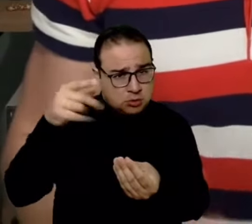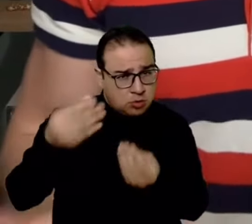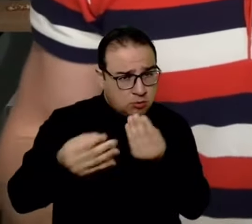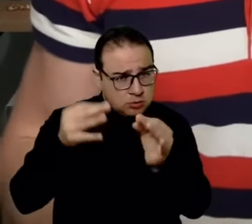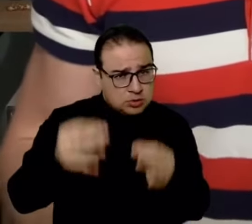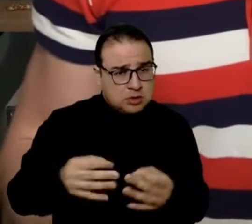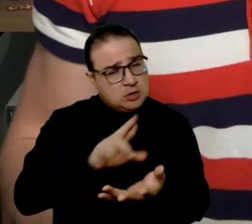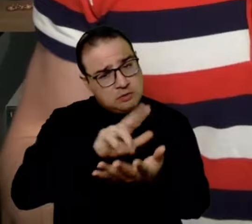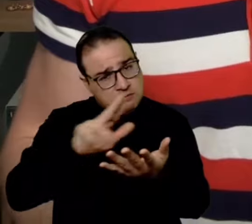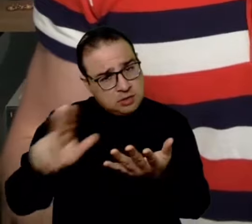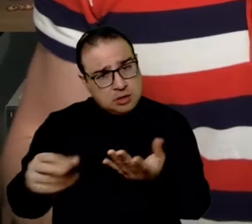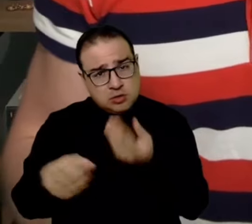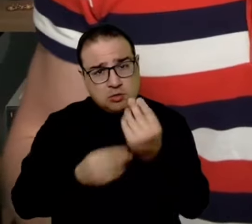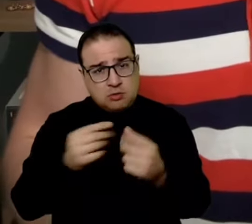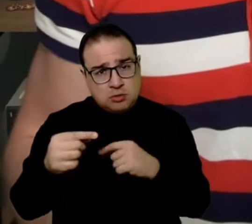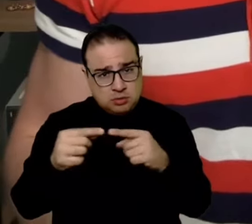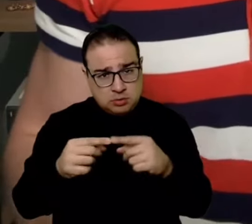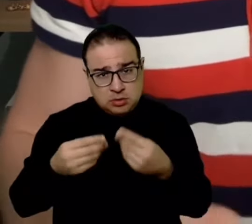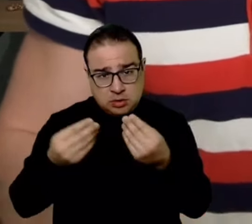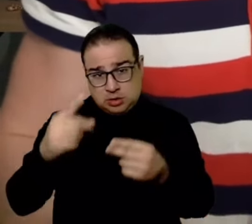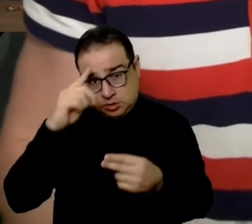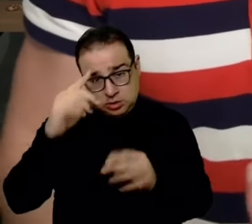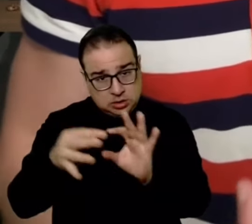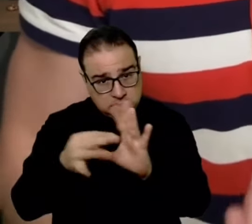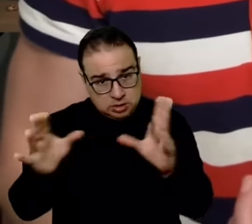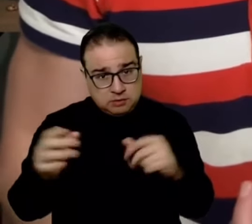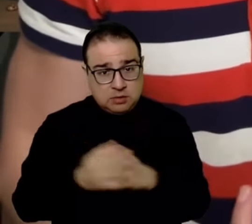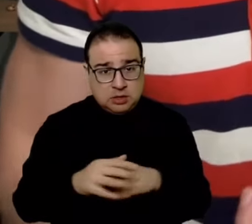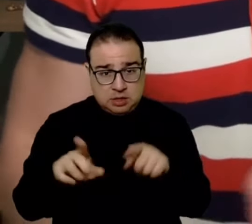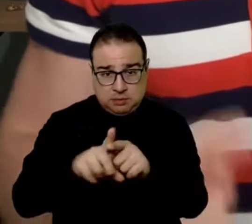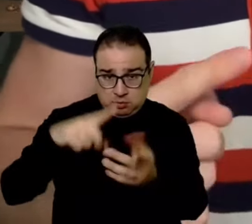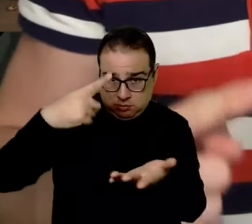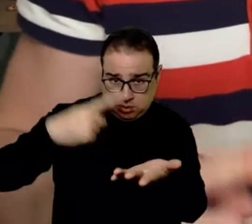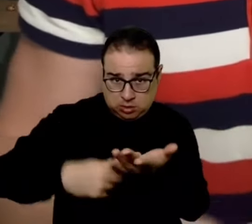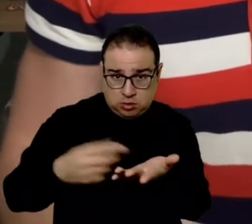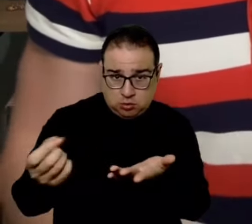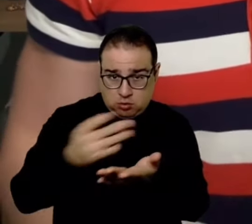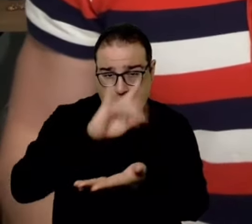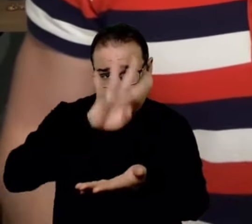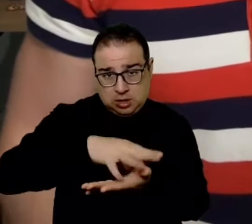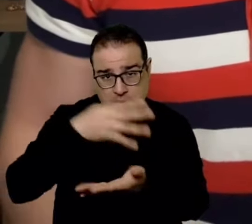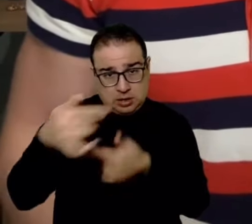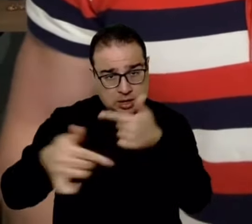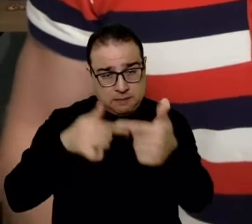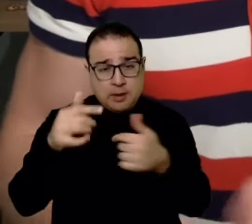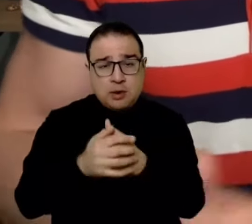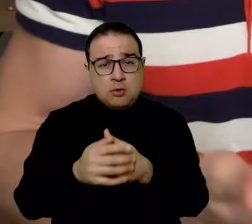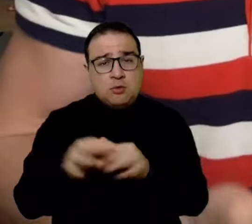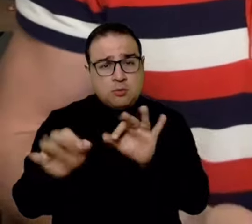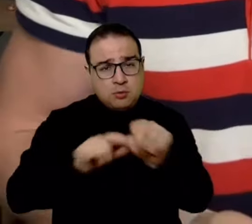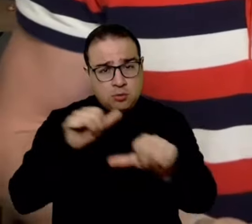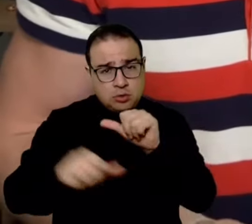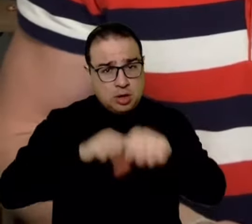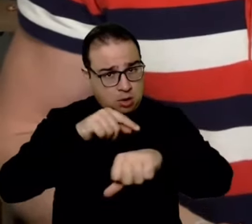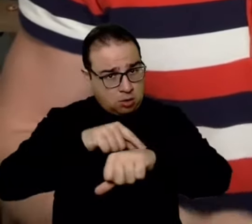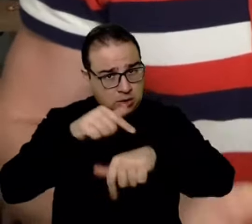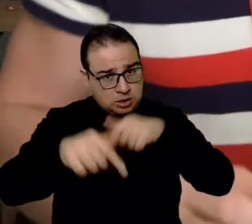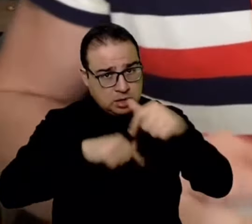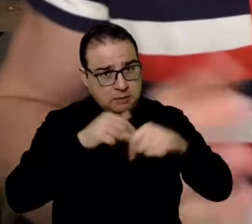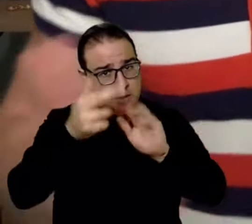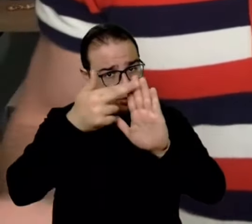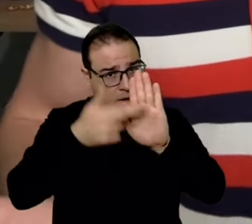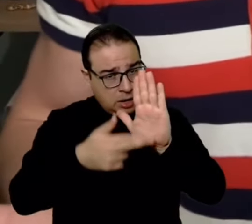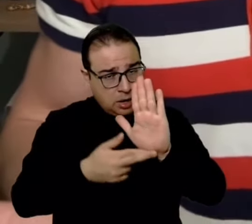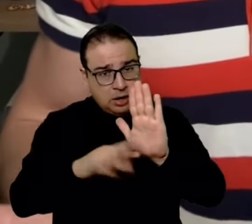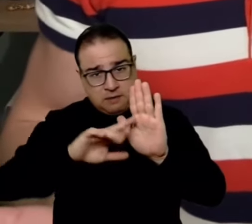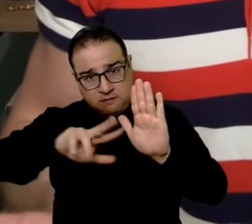questão, o que pode se dar de diferentes formas: conceder os dias pedidos, estabelecer uma nova escala de trabalho, ajustar a jornada,